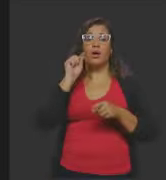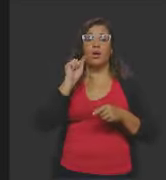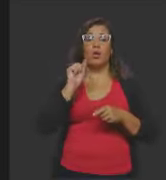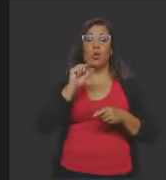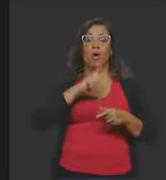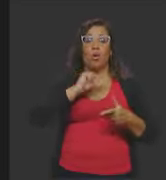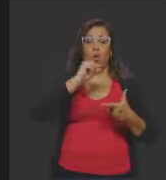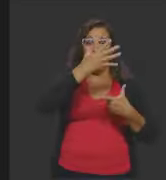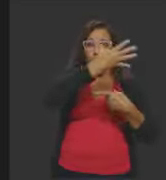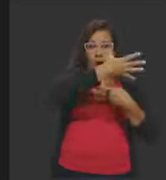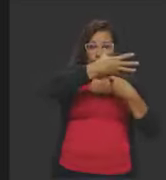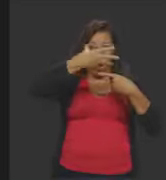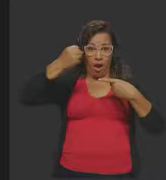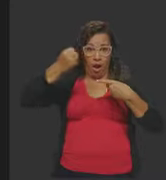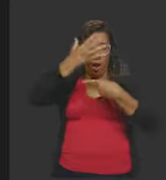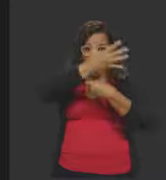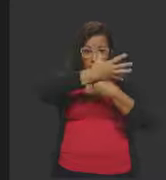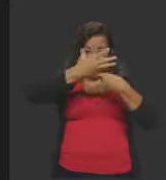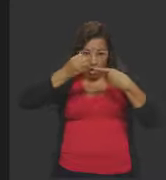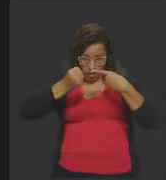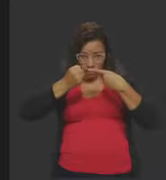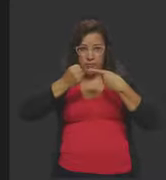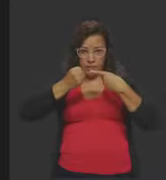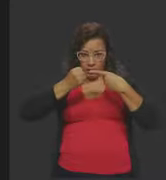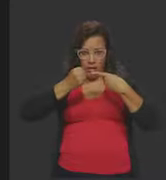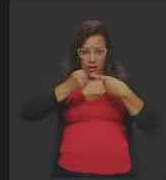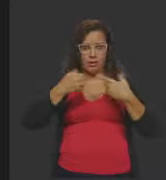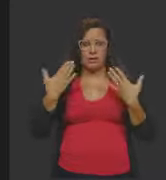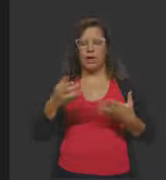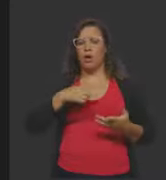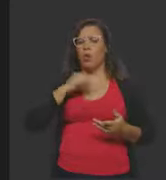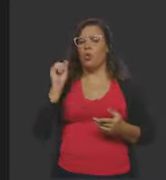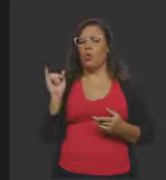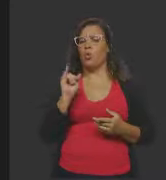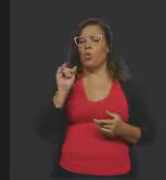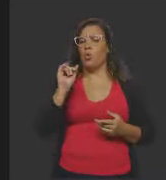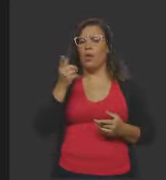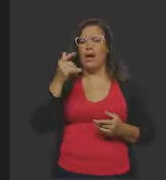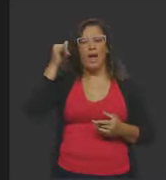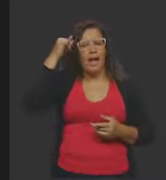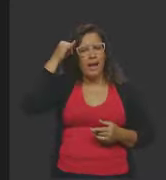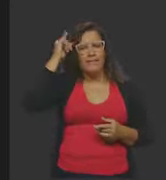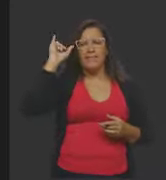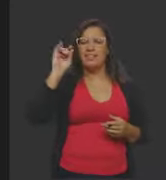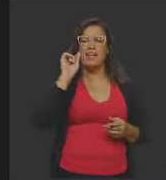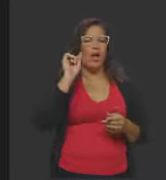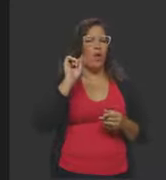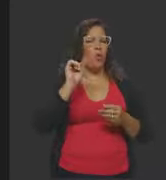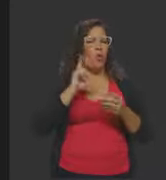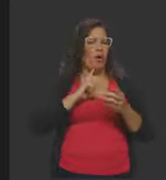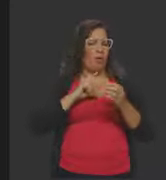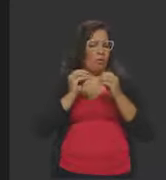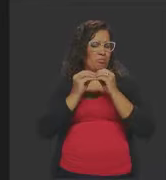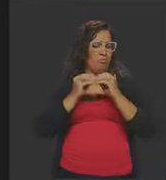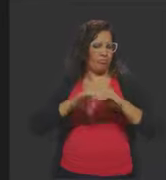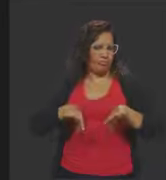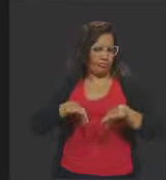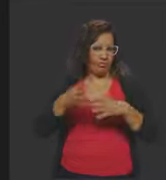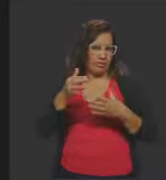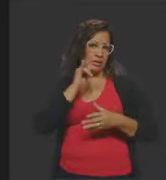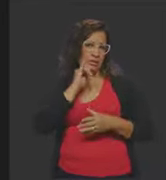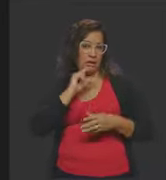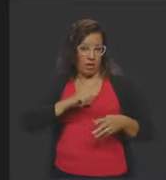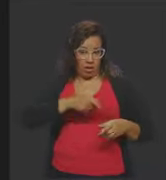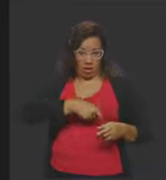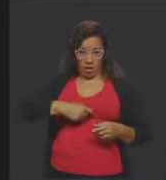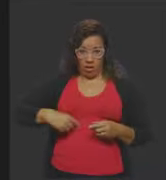minerais. Então, olha que funções importantes. É literalmente evitar o desperdício. Se o intestino grosso não